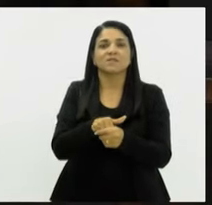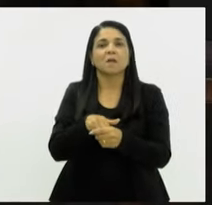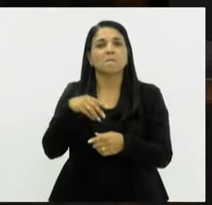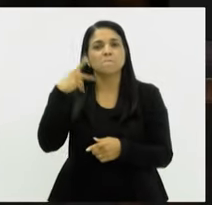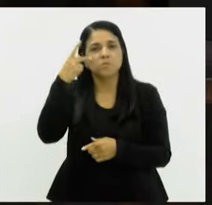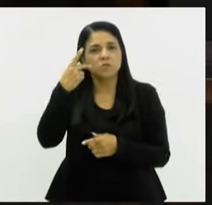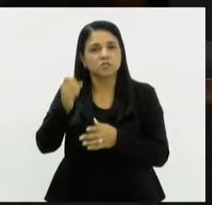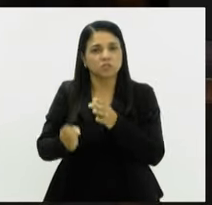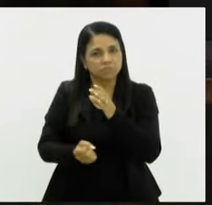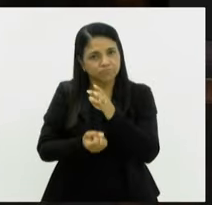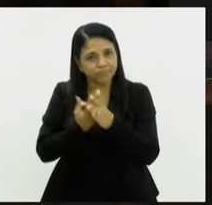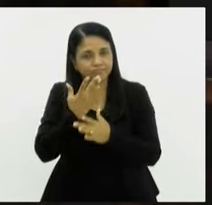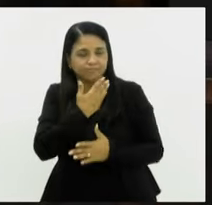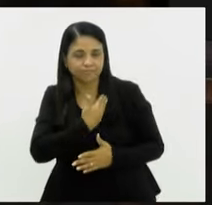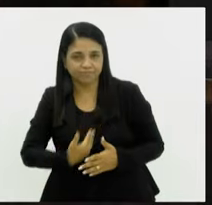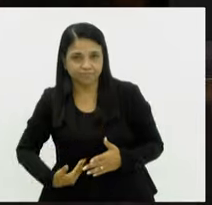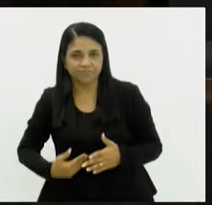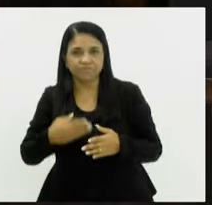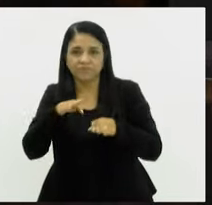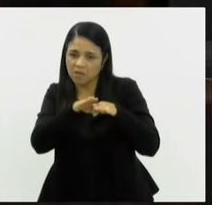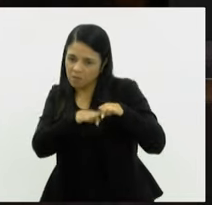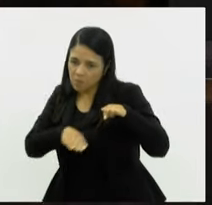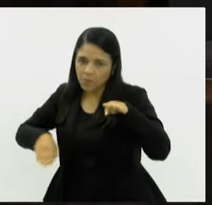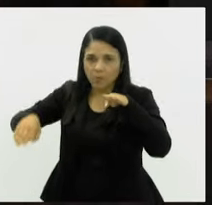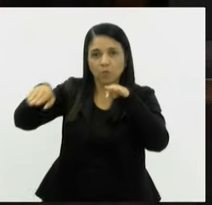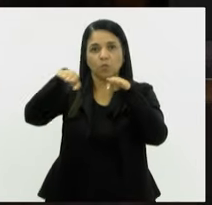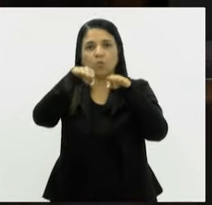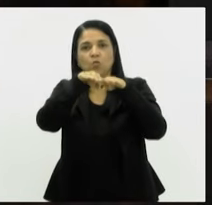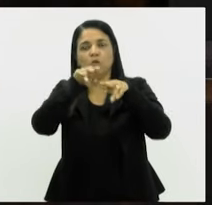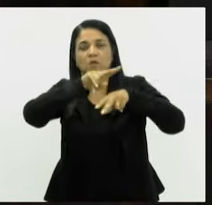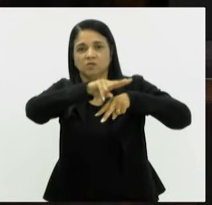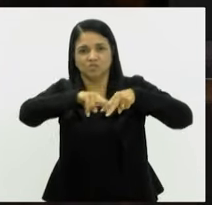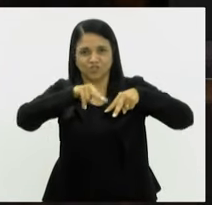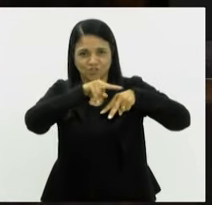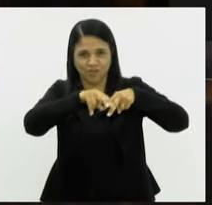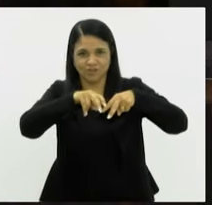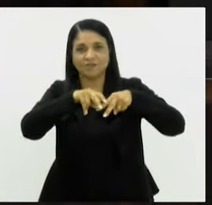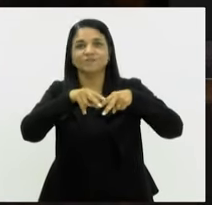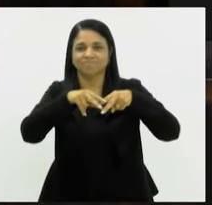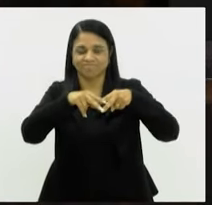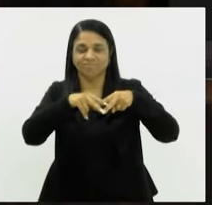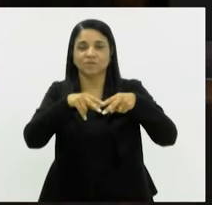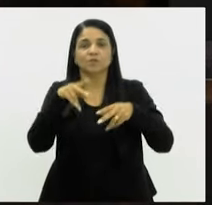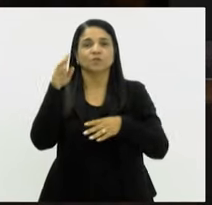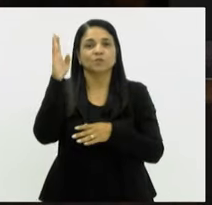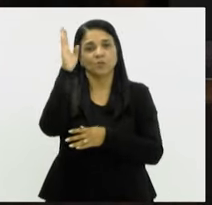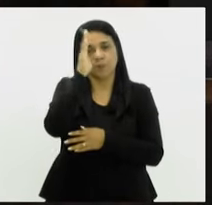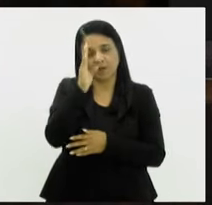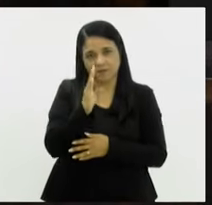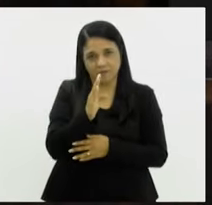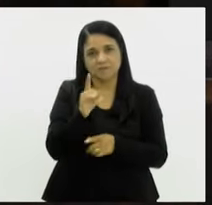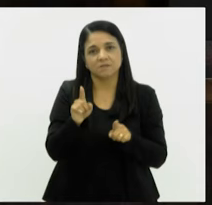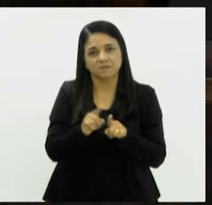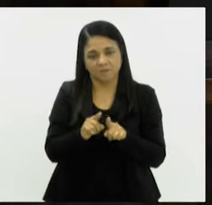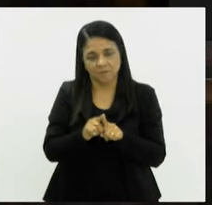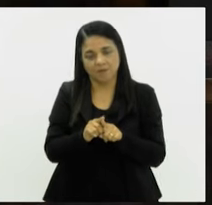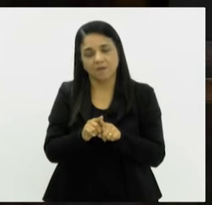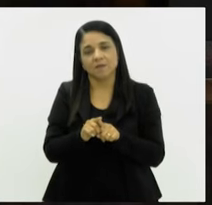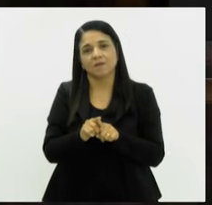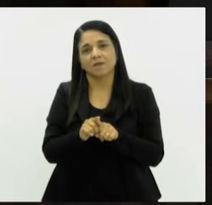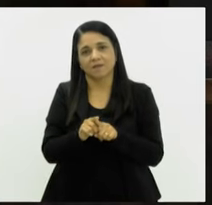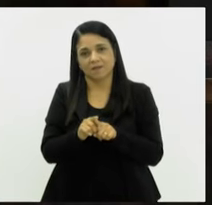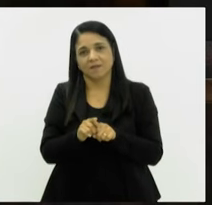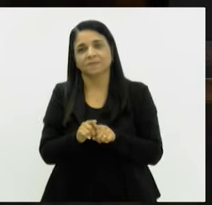políticas públicas que superem as desigualdades de gênero no nosso estado, no nosso país, porque a gente é reflexo também das